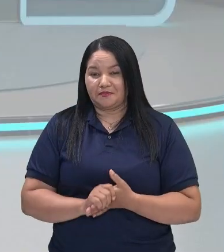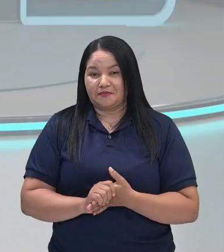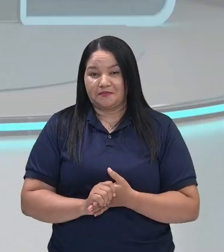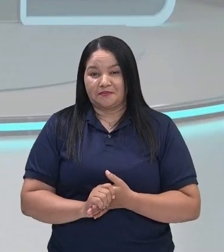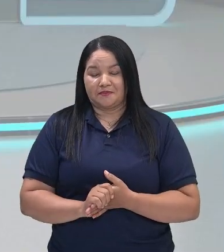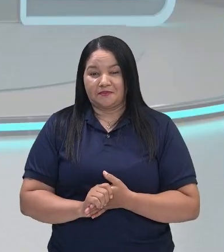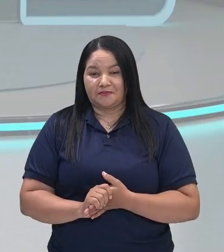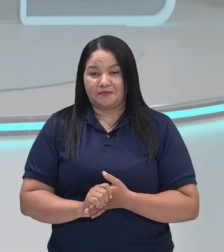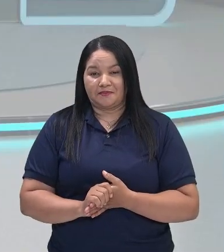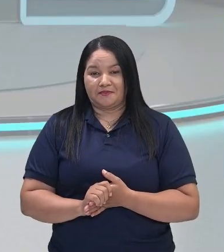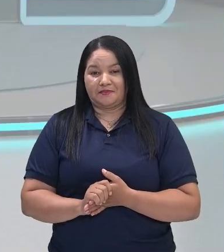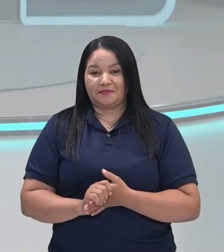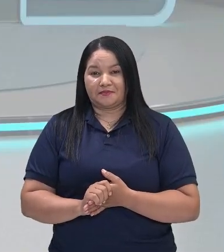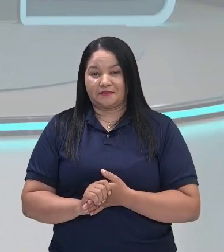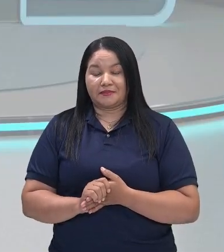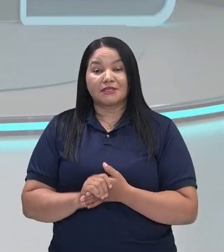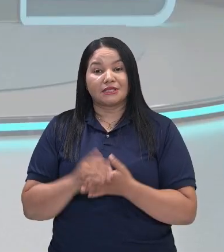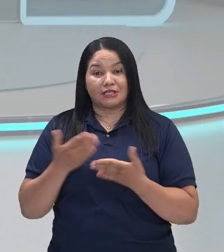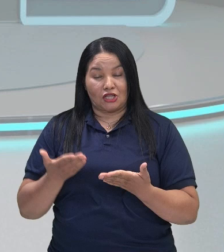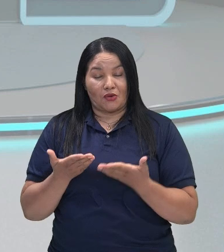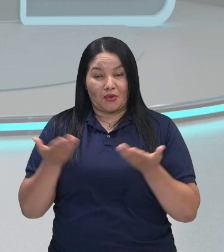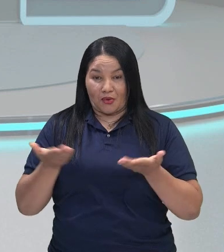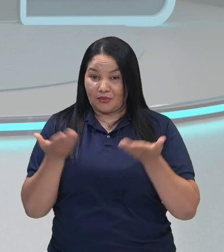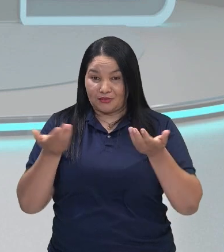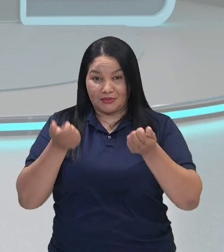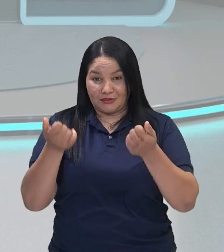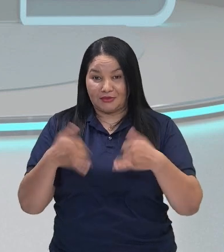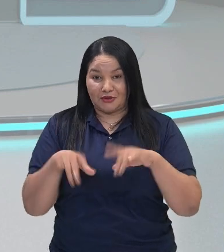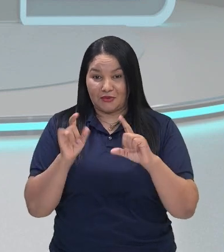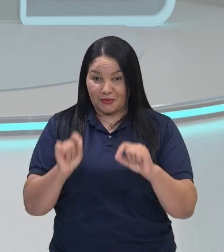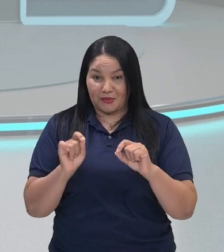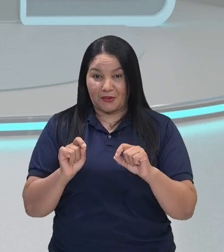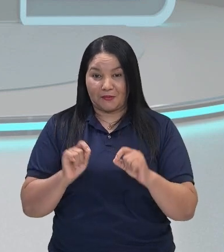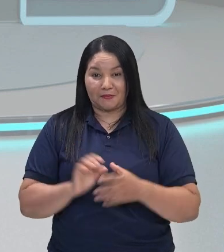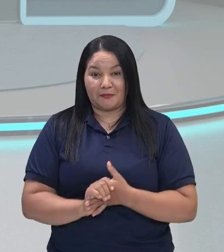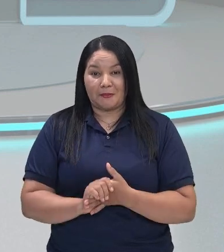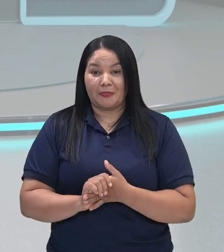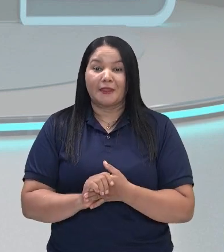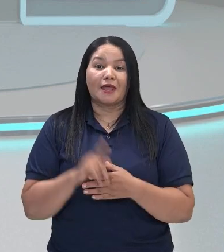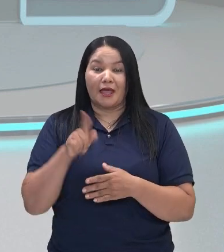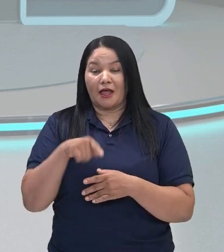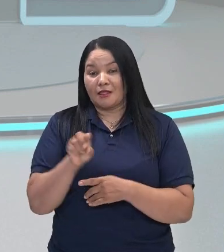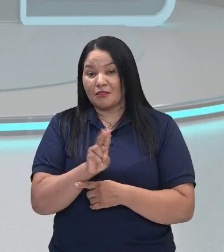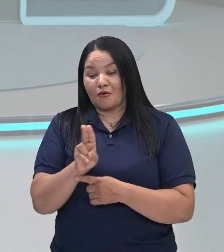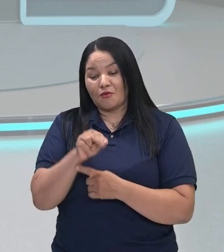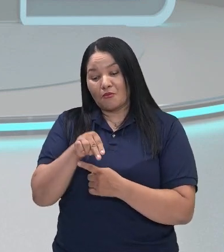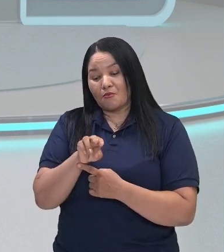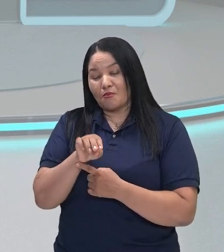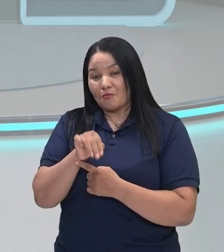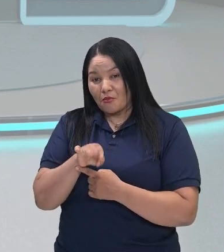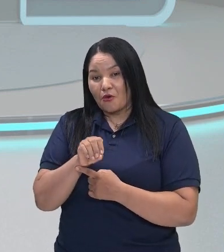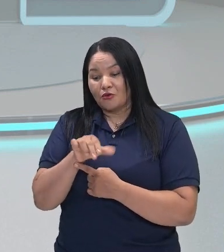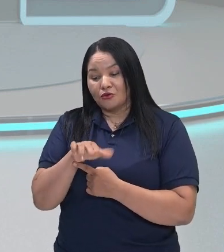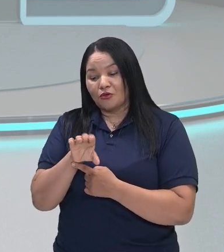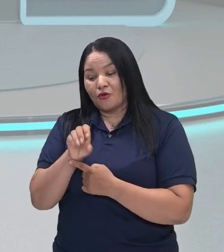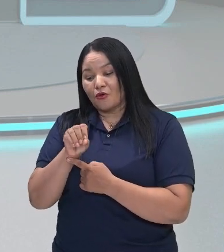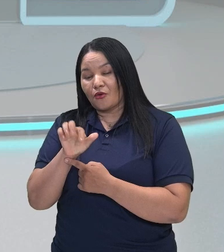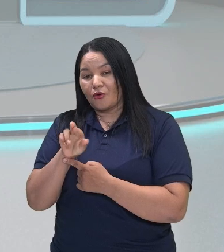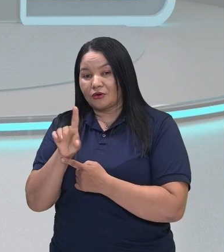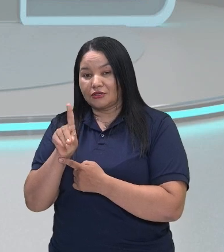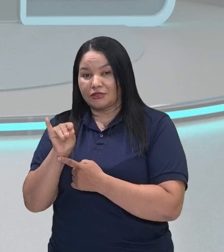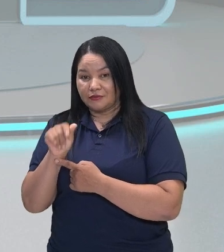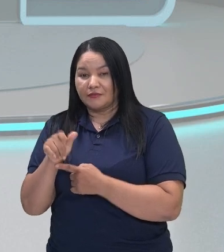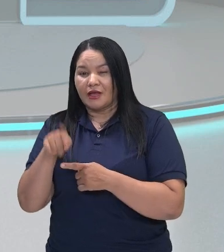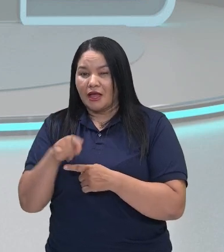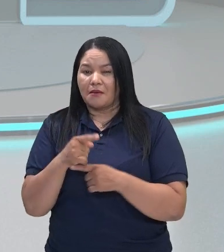Muito bem, como eu falava para vocês, esse daqui é o monocórdio. É com esse instrumento